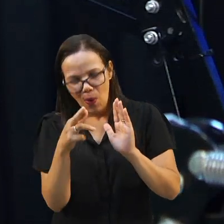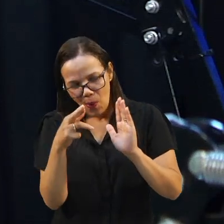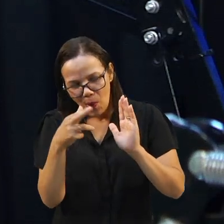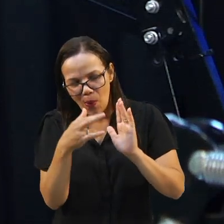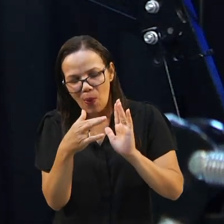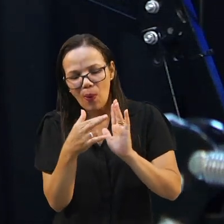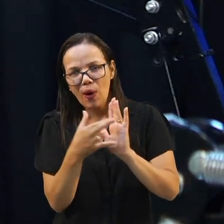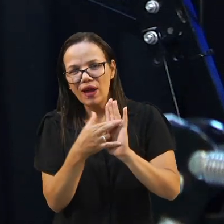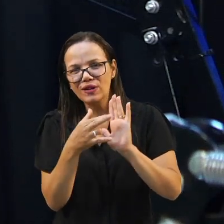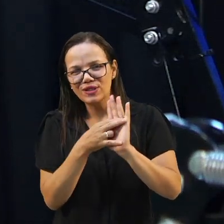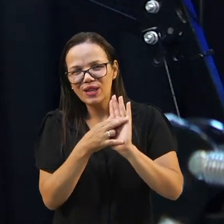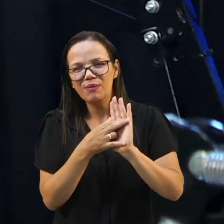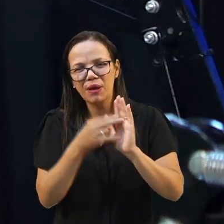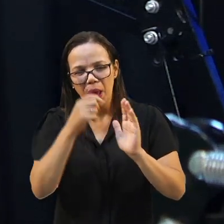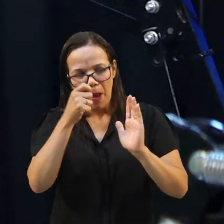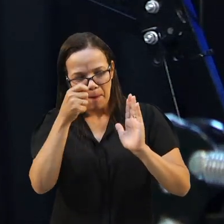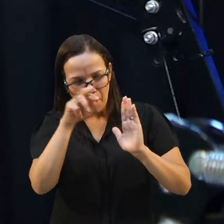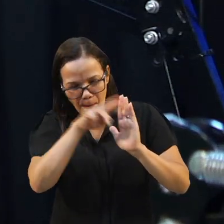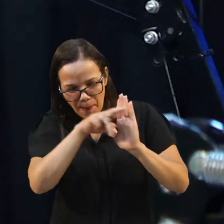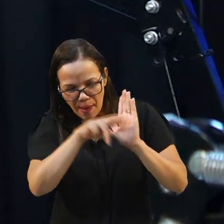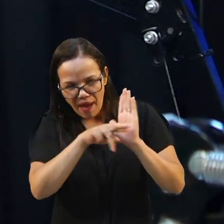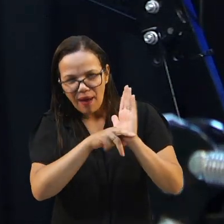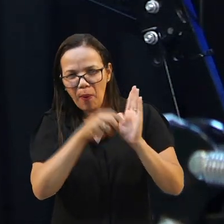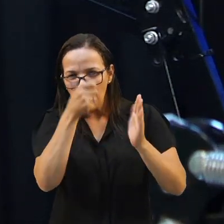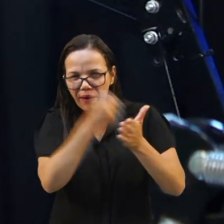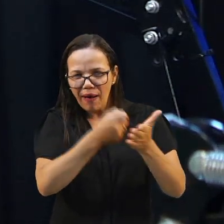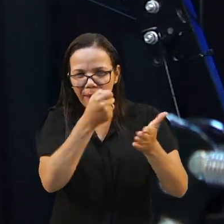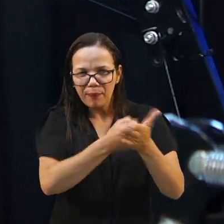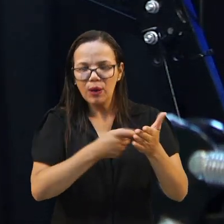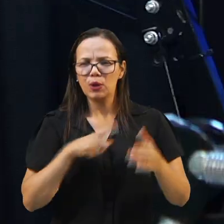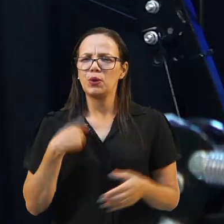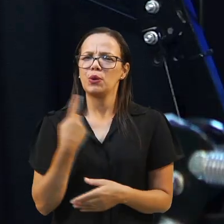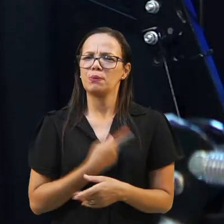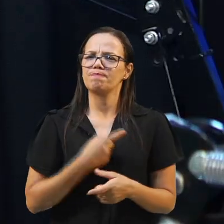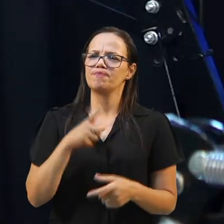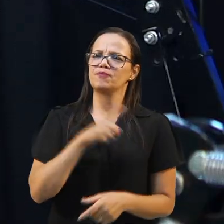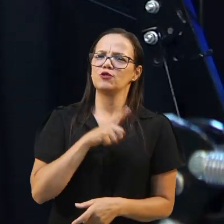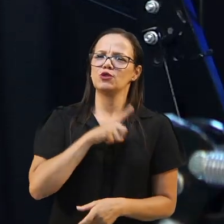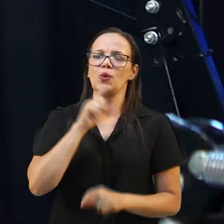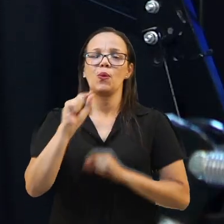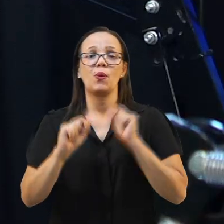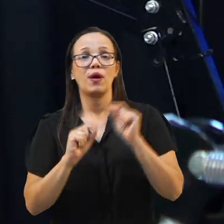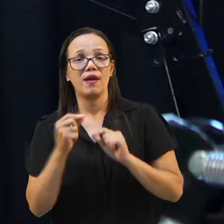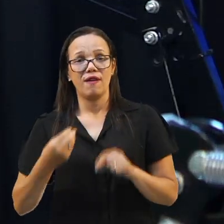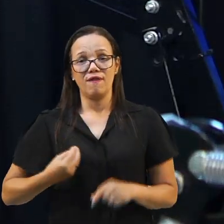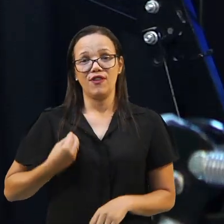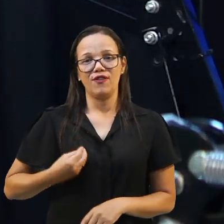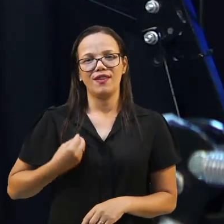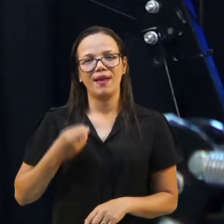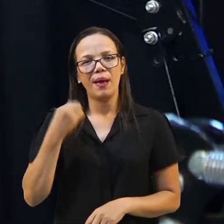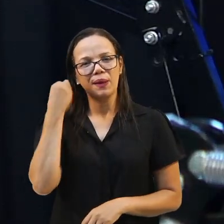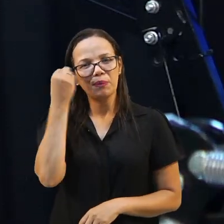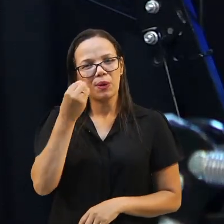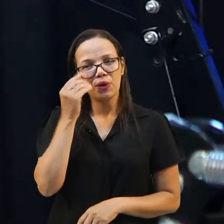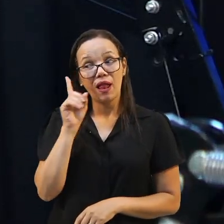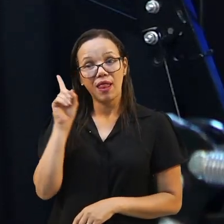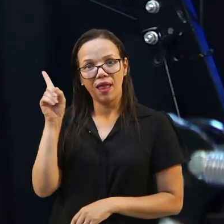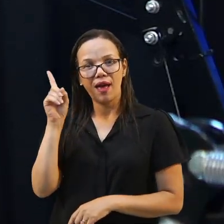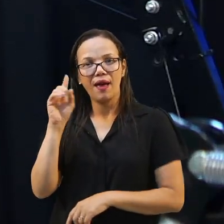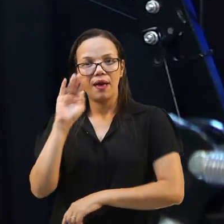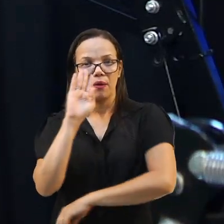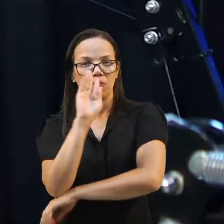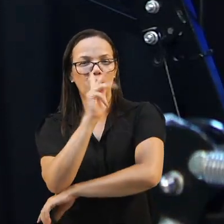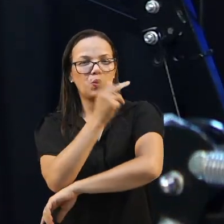briga de gato e rato, né? E a gente vivia essas experiências. Lá em Belo